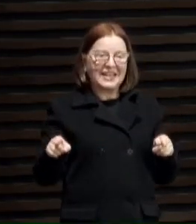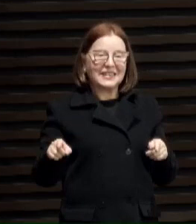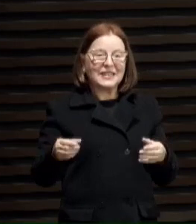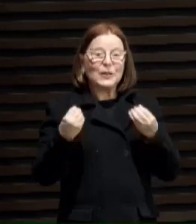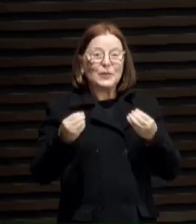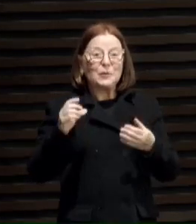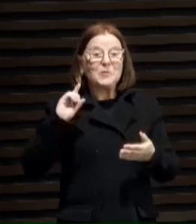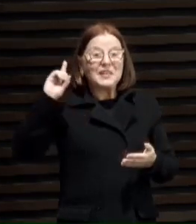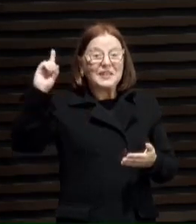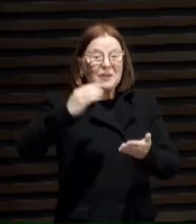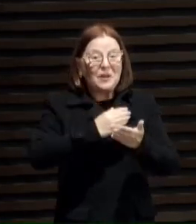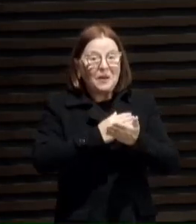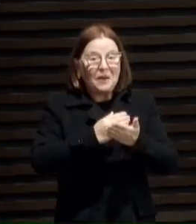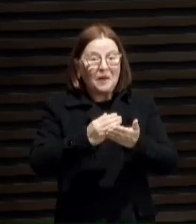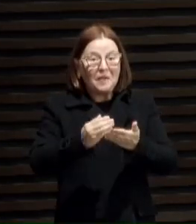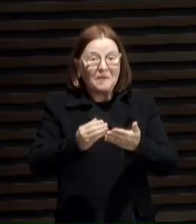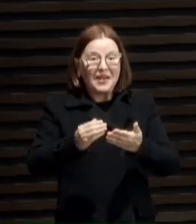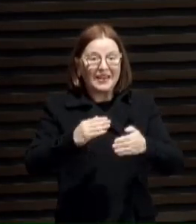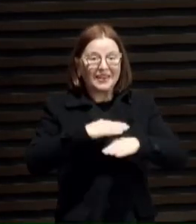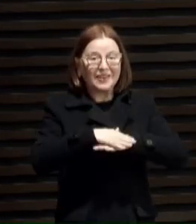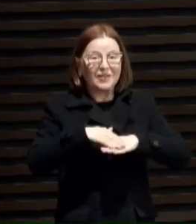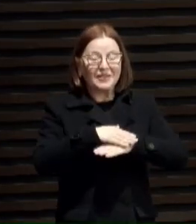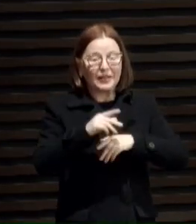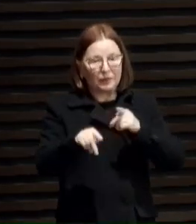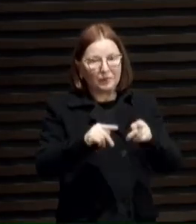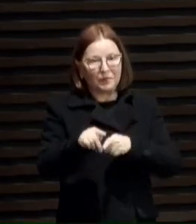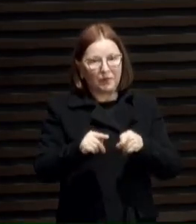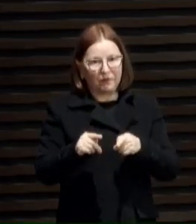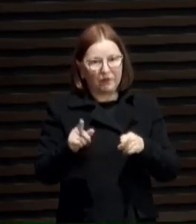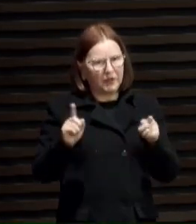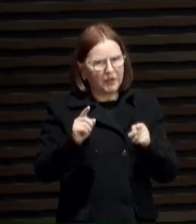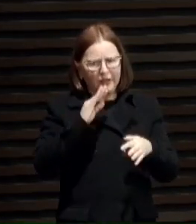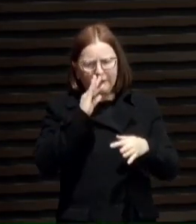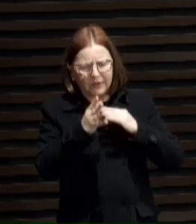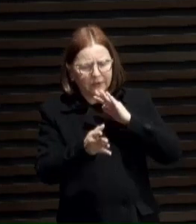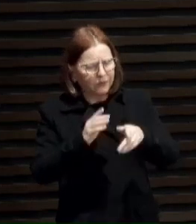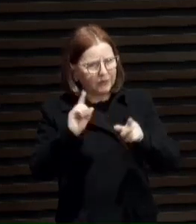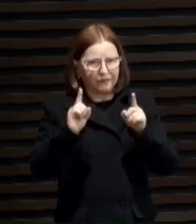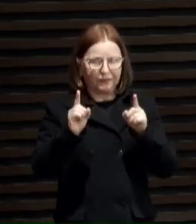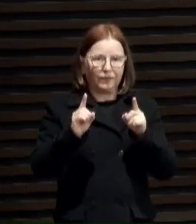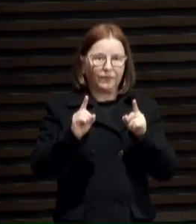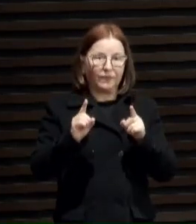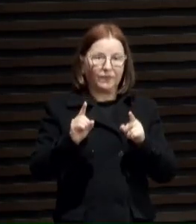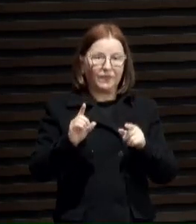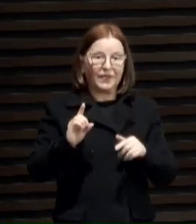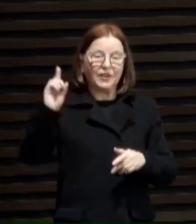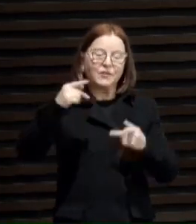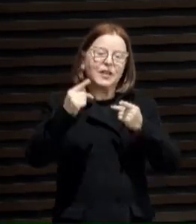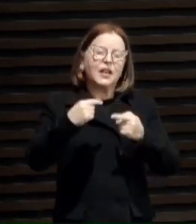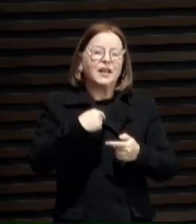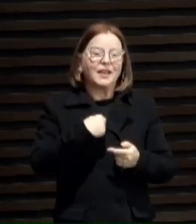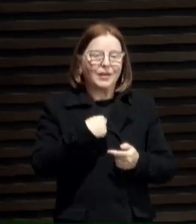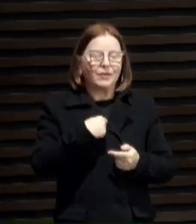Deus começa a falar com o povo? Deus não chega com acusação. Ele diz assim: eu vos